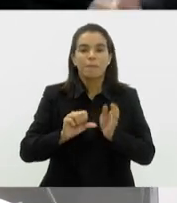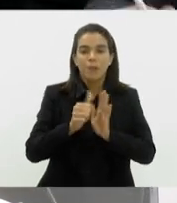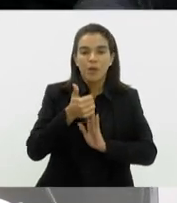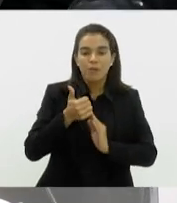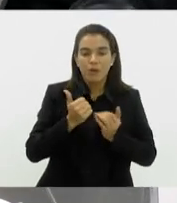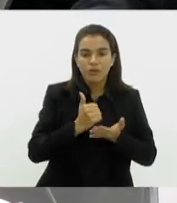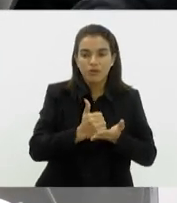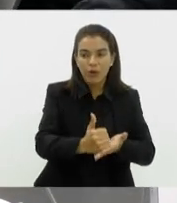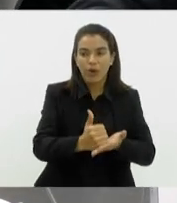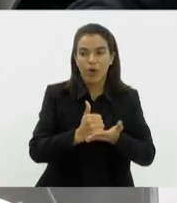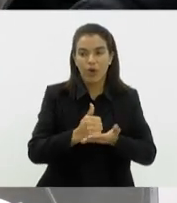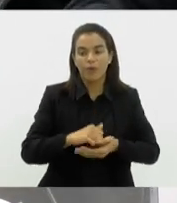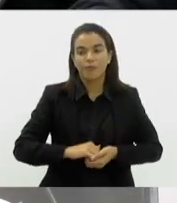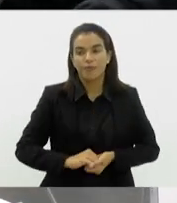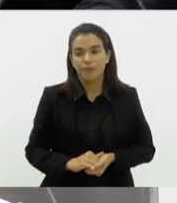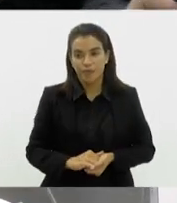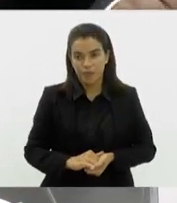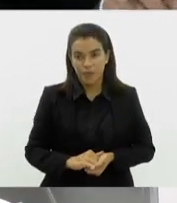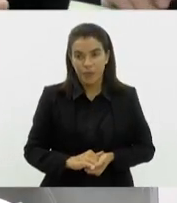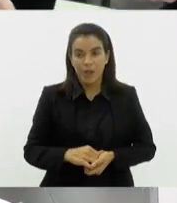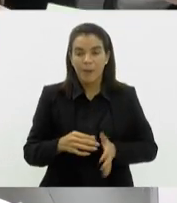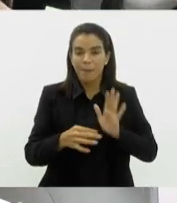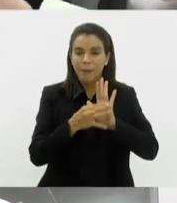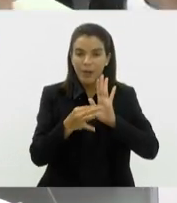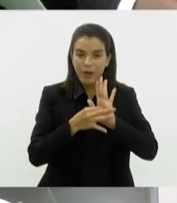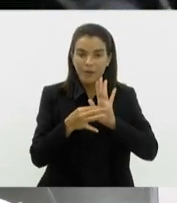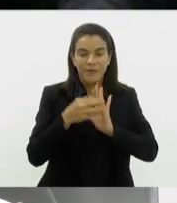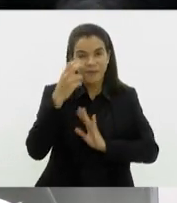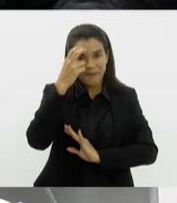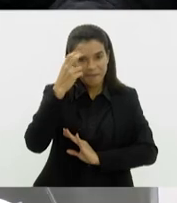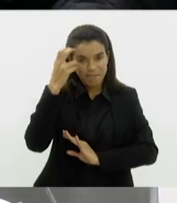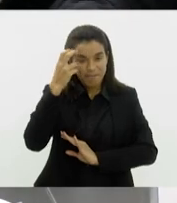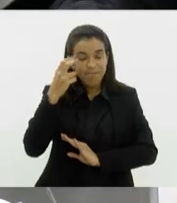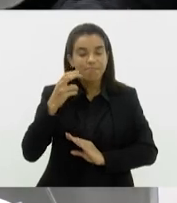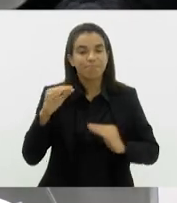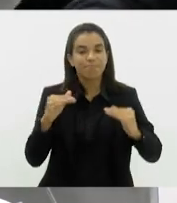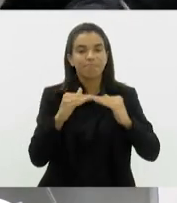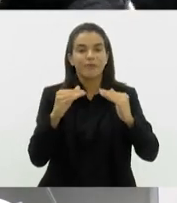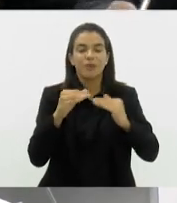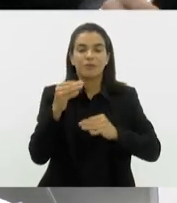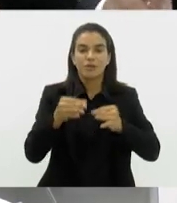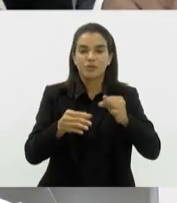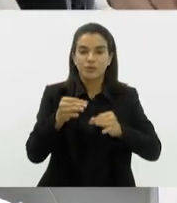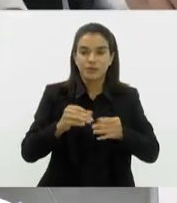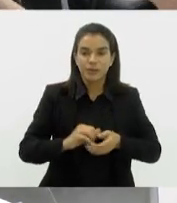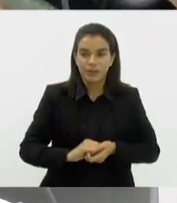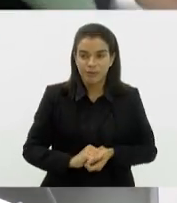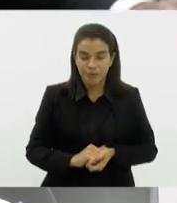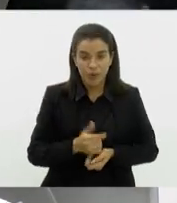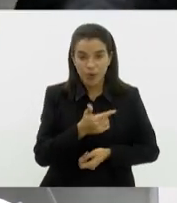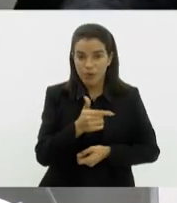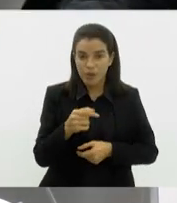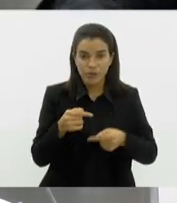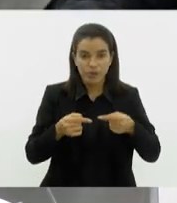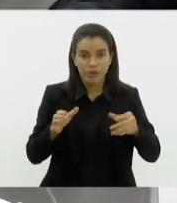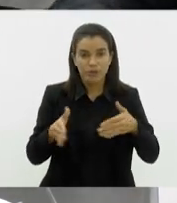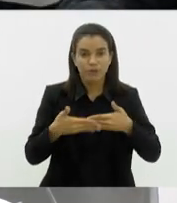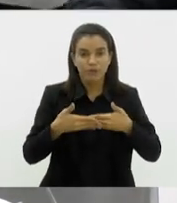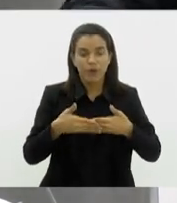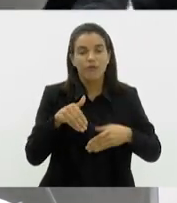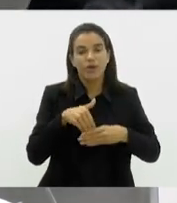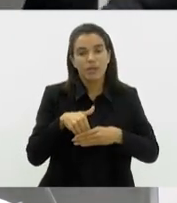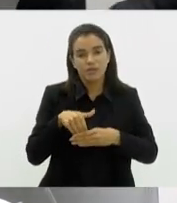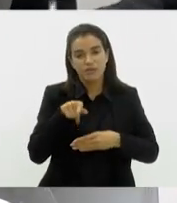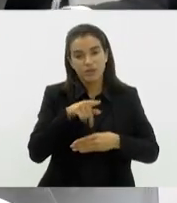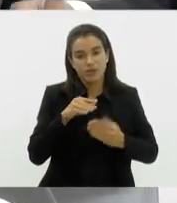Rio de Janeiro. Parecer da deputada Verônica Lima foi pela juridicidade. Em discussão. Não havendo quem queira discutir, encerrada a discussão.